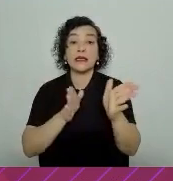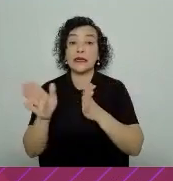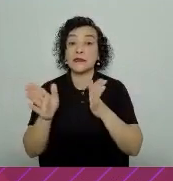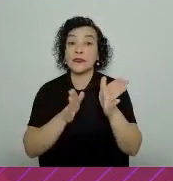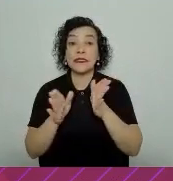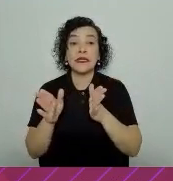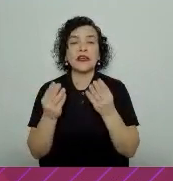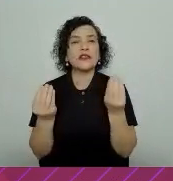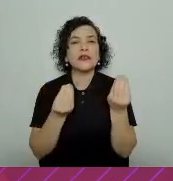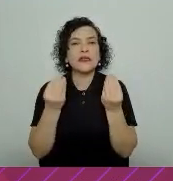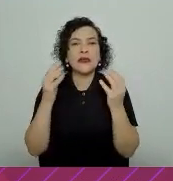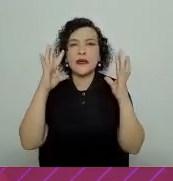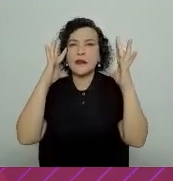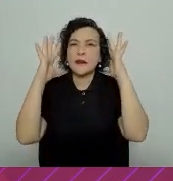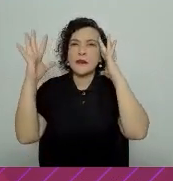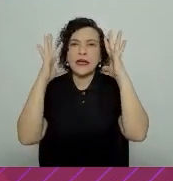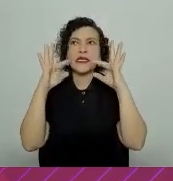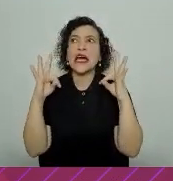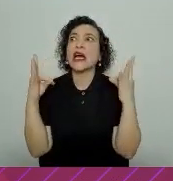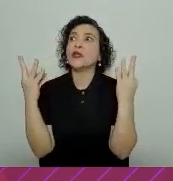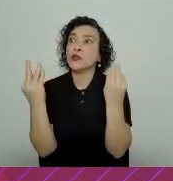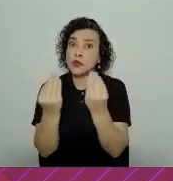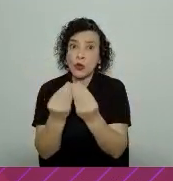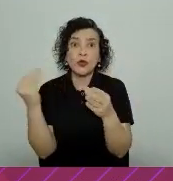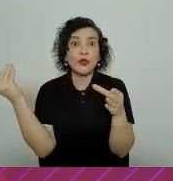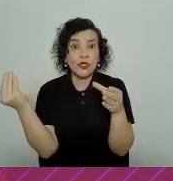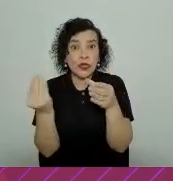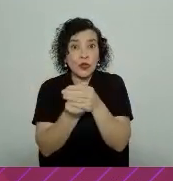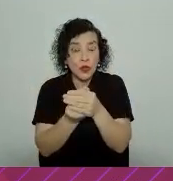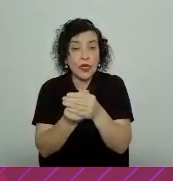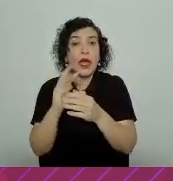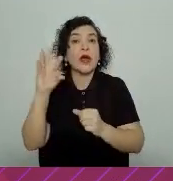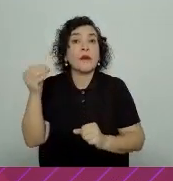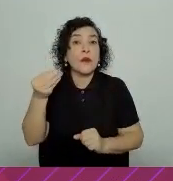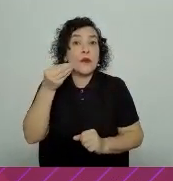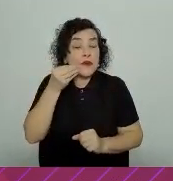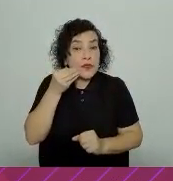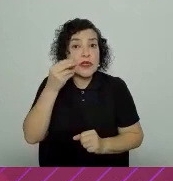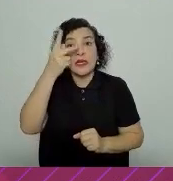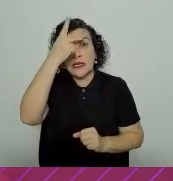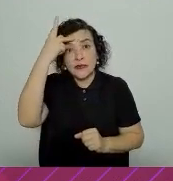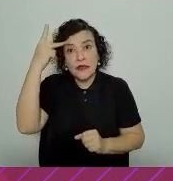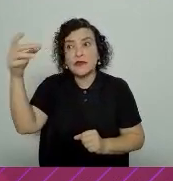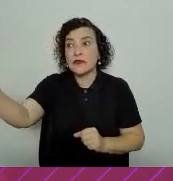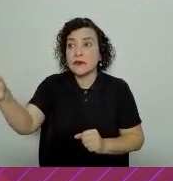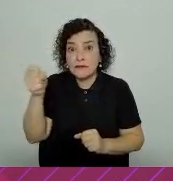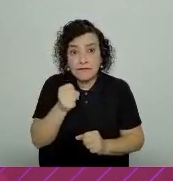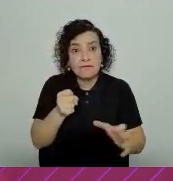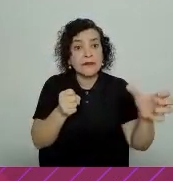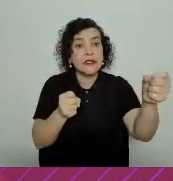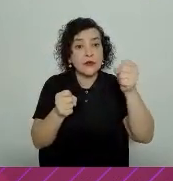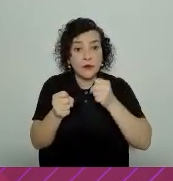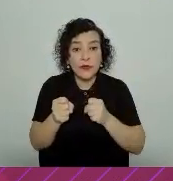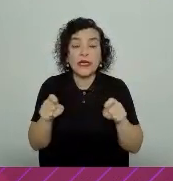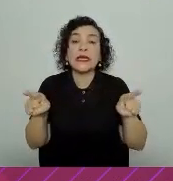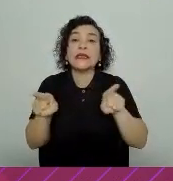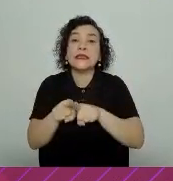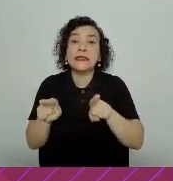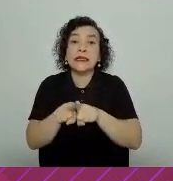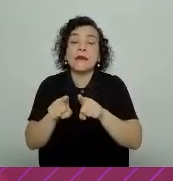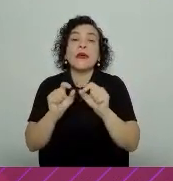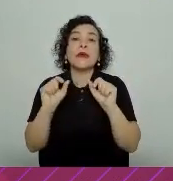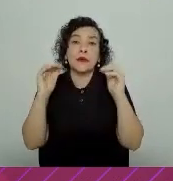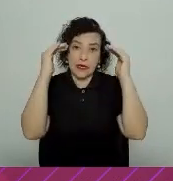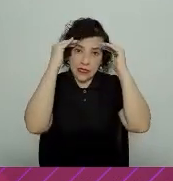pensar em poder incluir todos aqui é uma oportunidade da gente incluir as pessoas também na